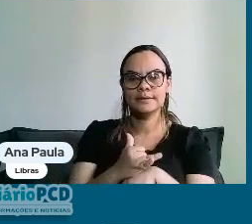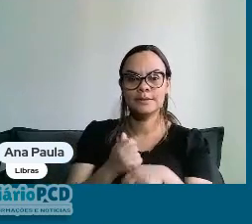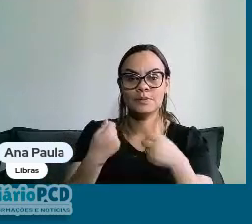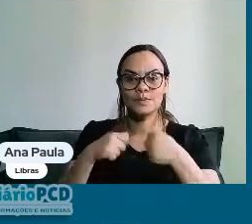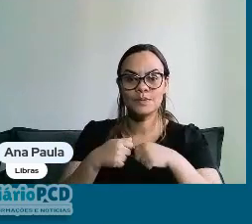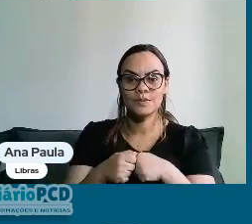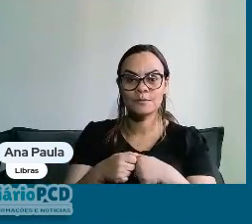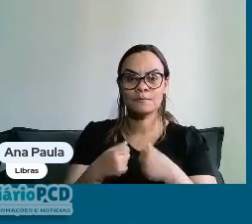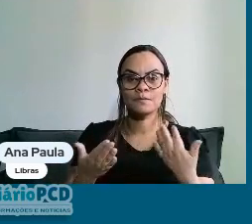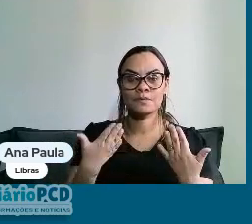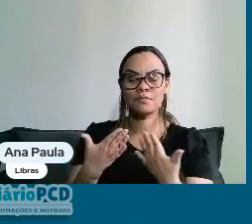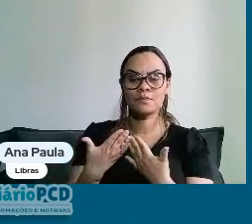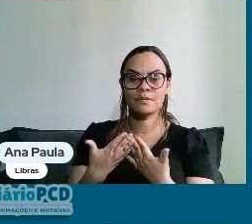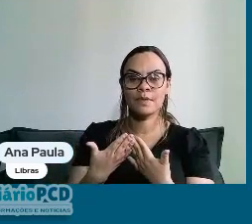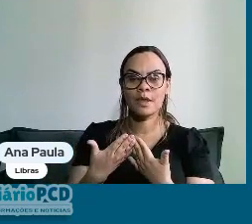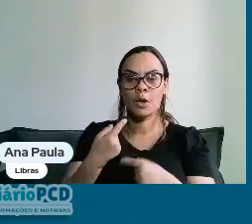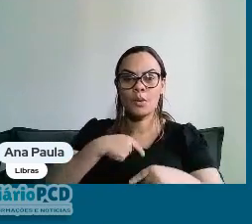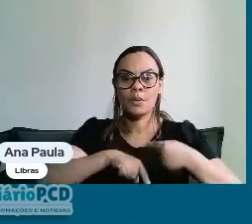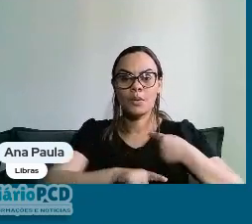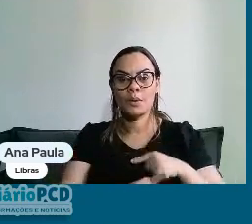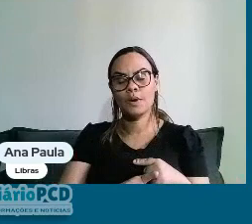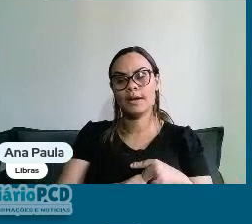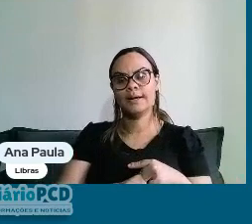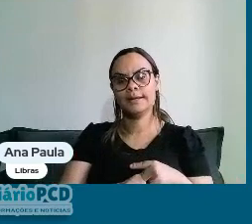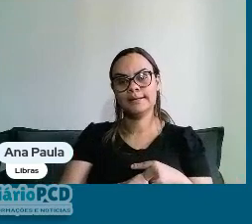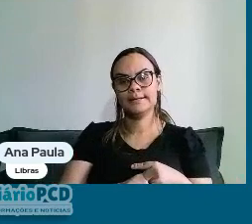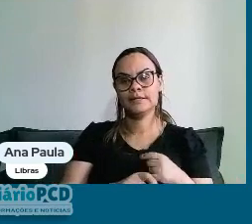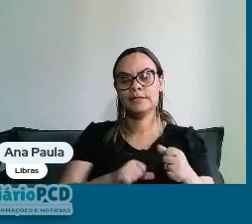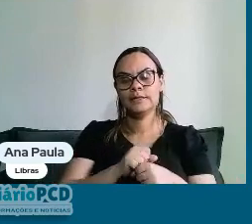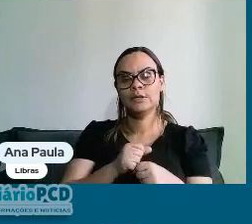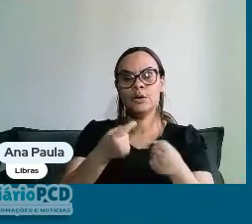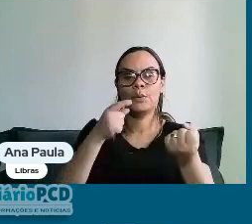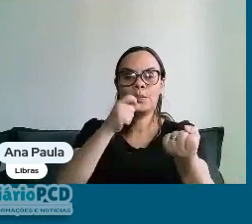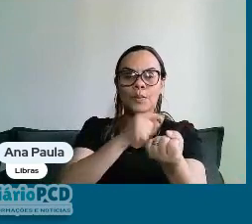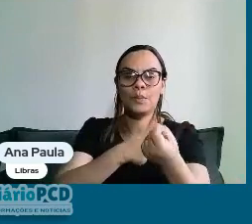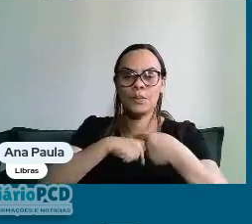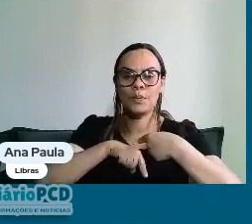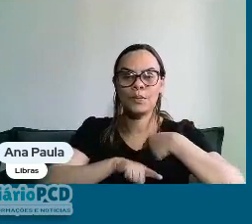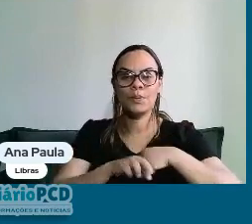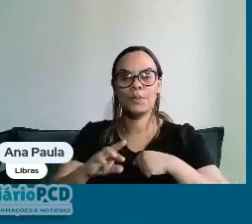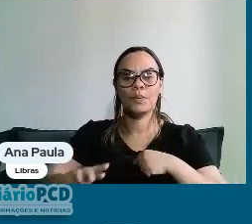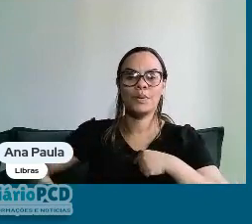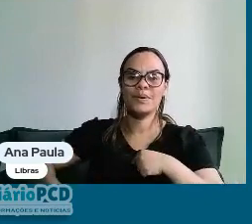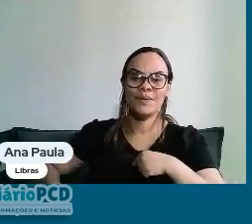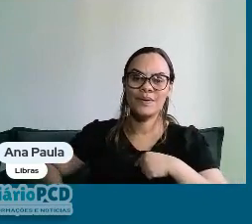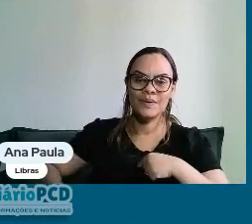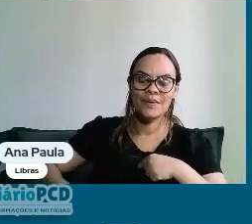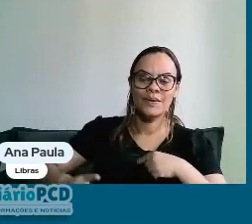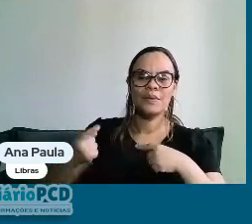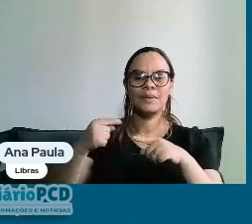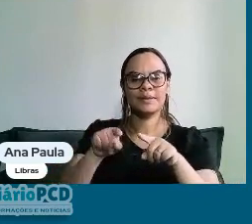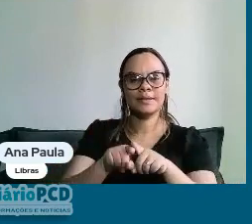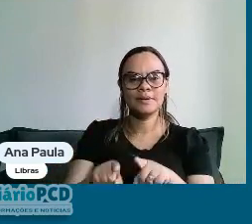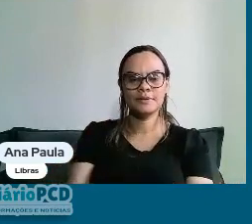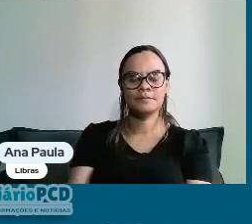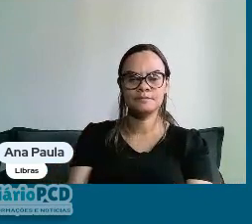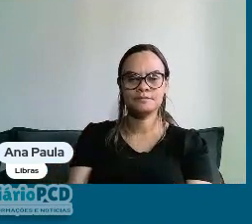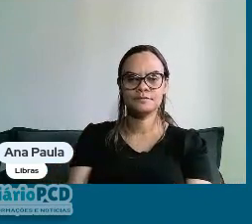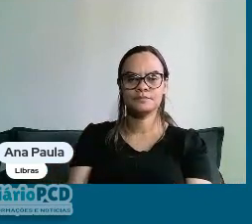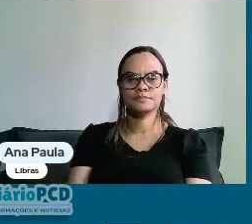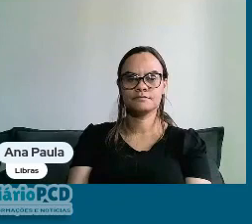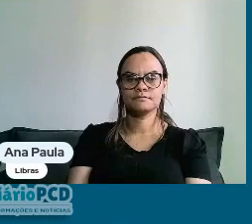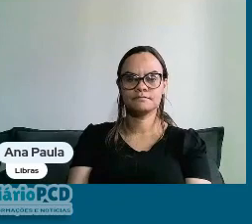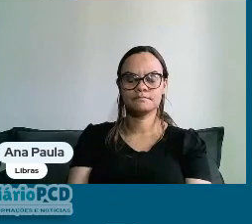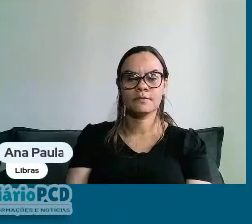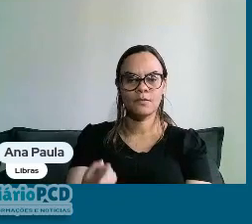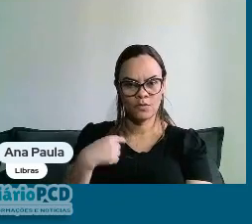de uma terapia renal substitutiva, que é, no caso, a hemodiálise, né, o rim artificial, né, que muitos aqui, né, da audiência já